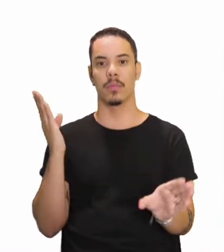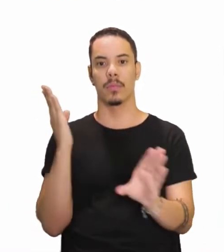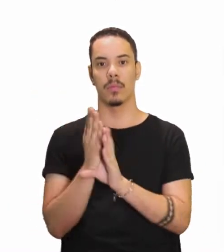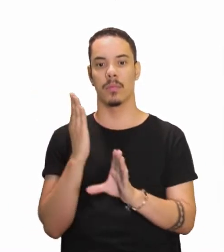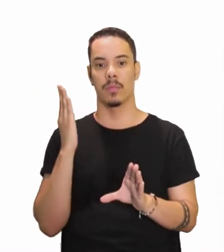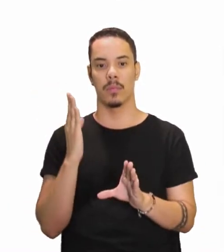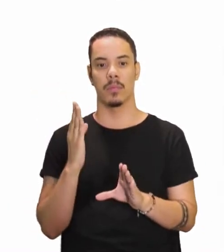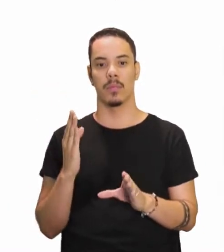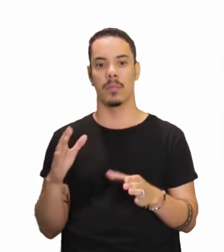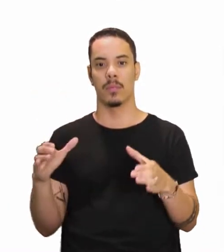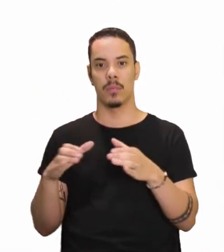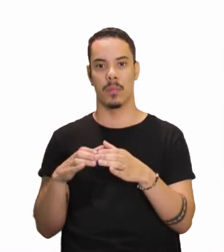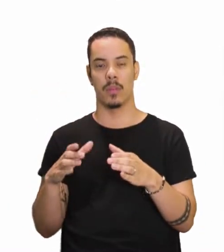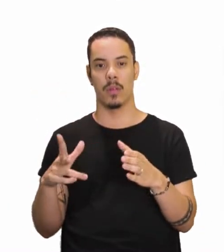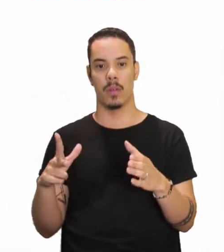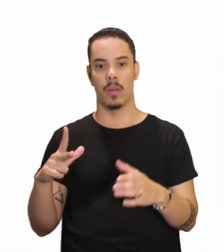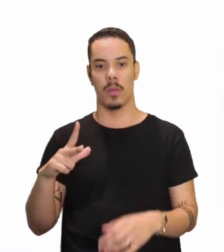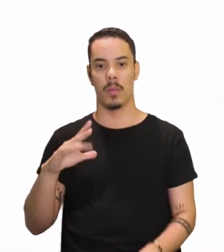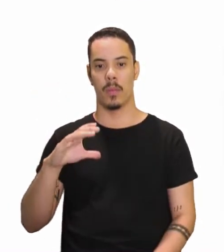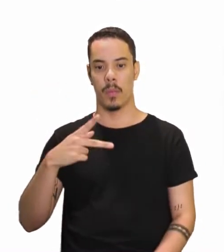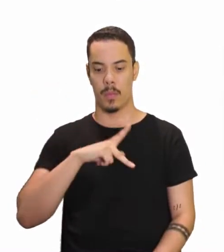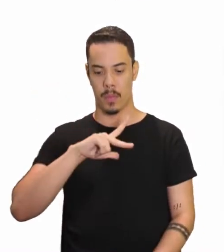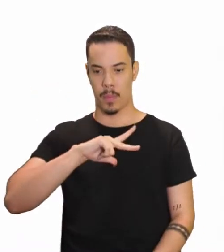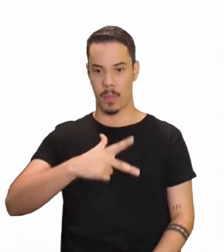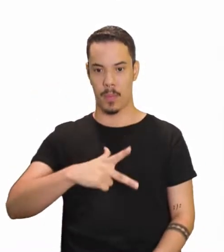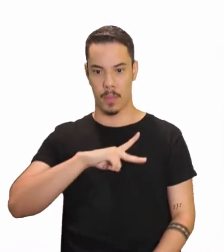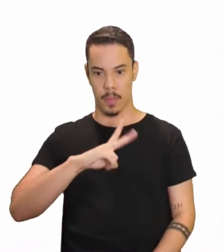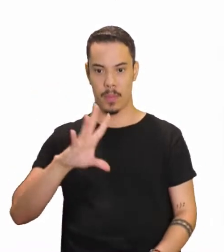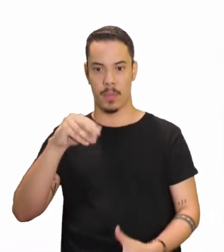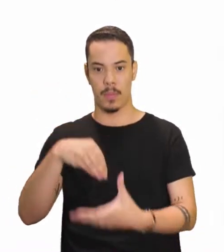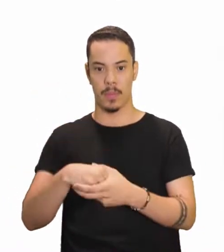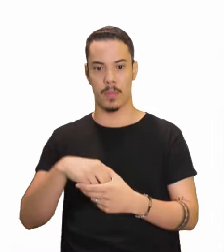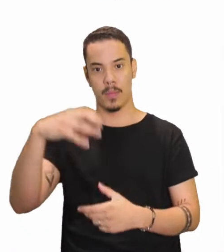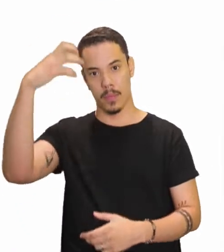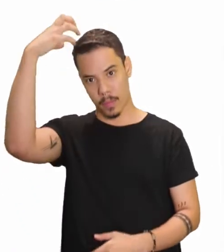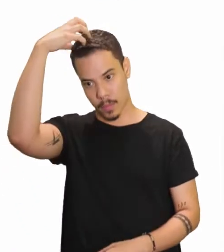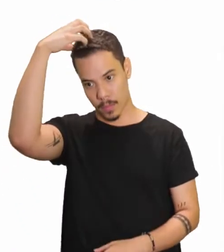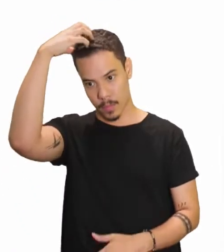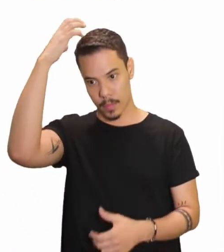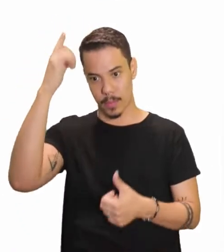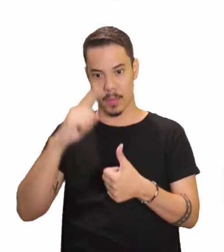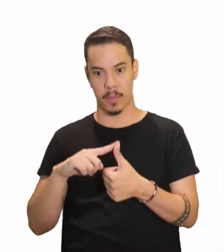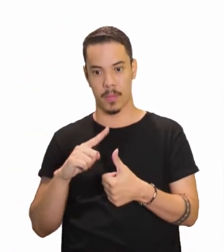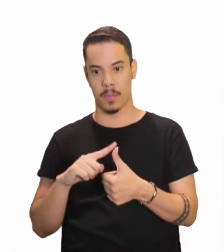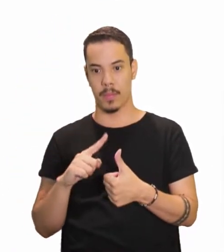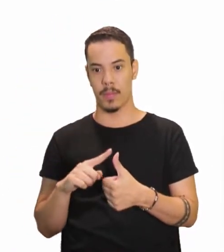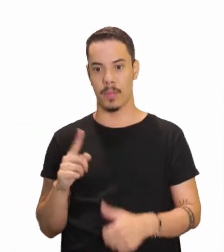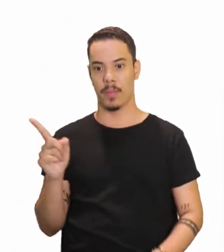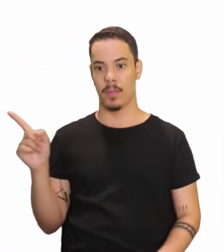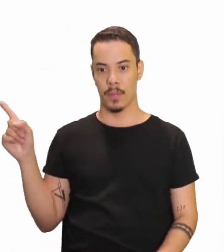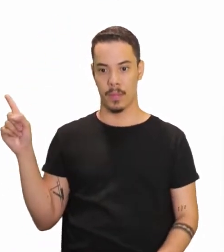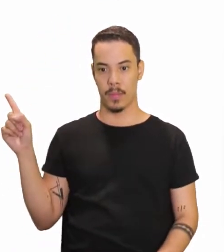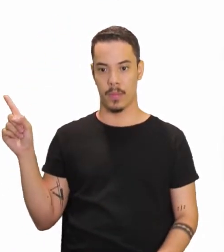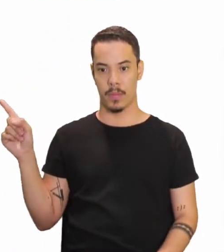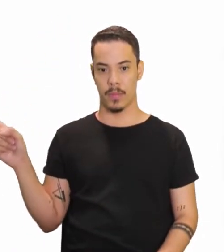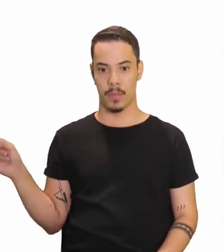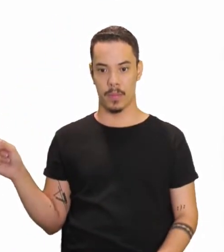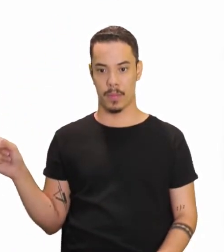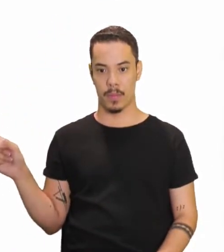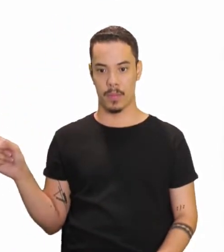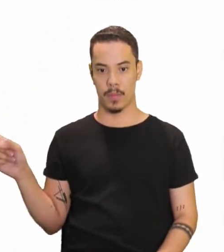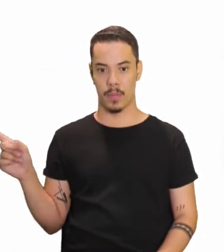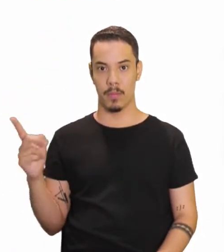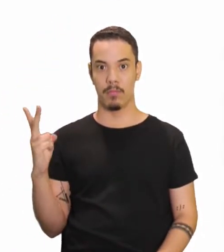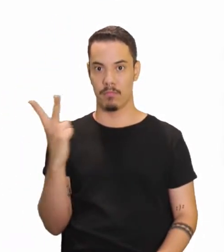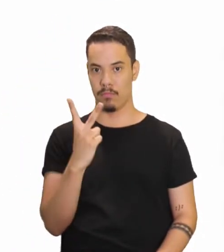torno da corte portuguesa, abrangendo aí os reinados de Dom Manuel I e